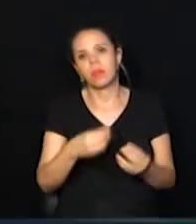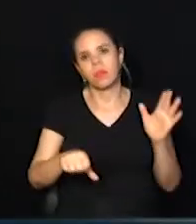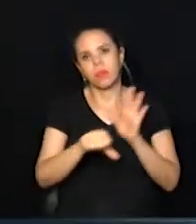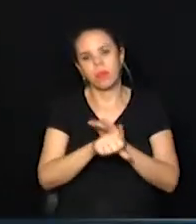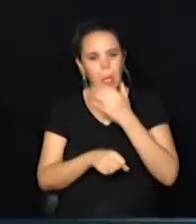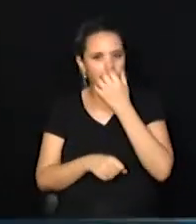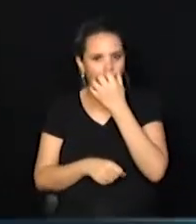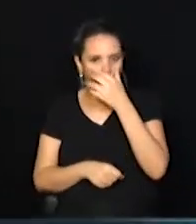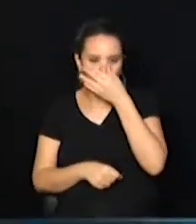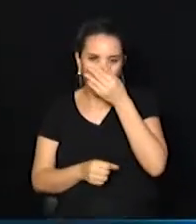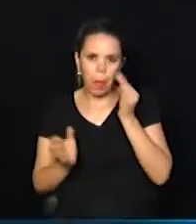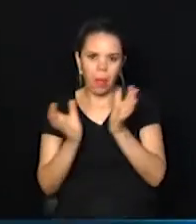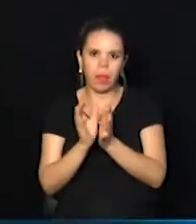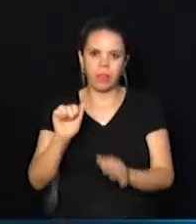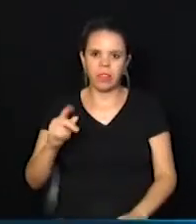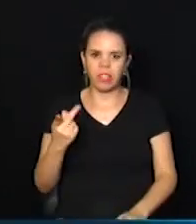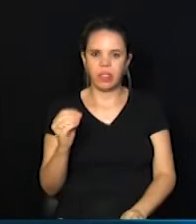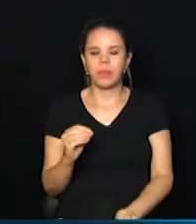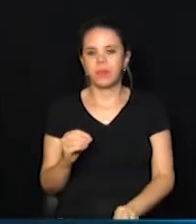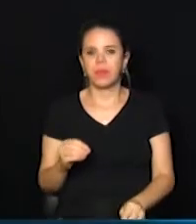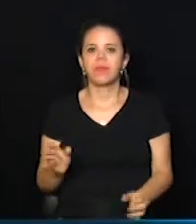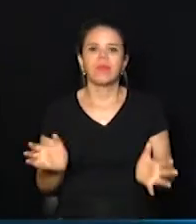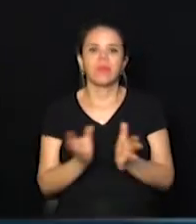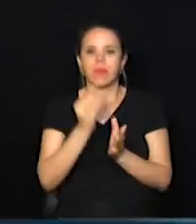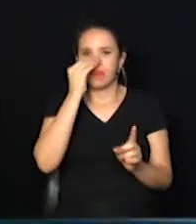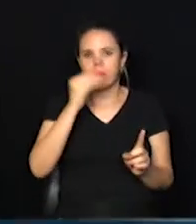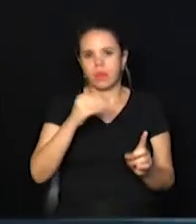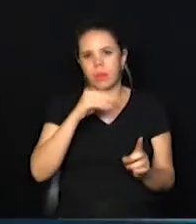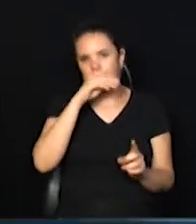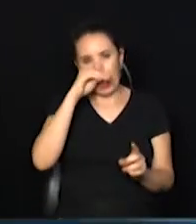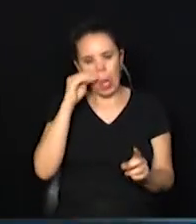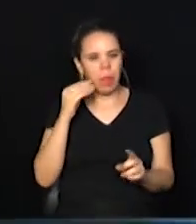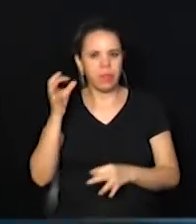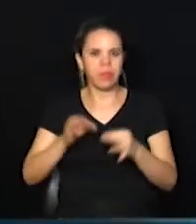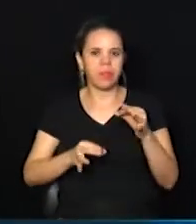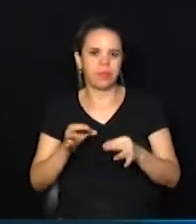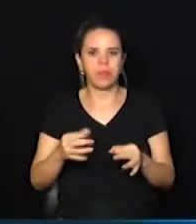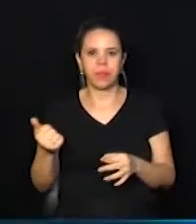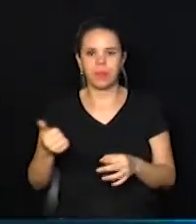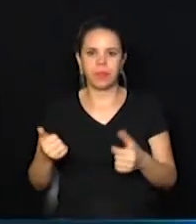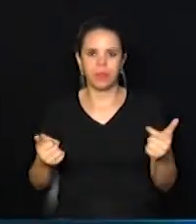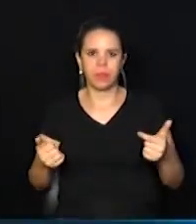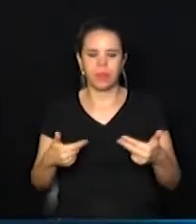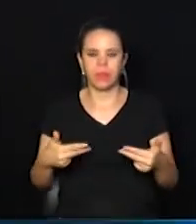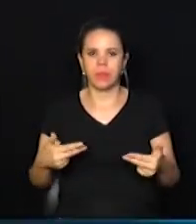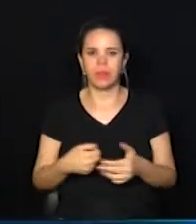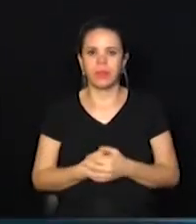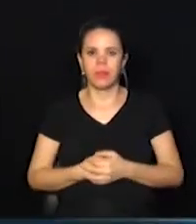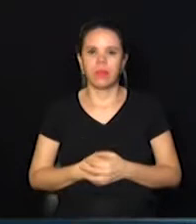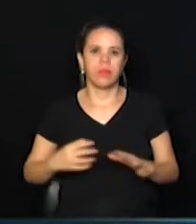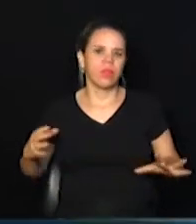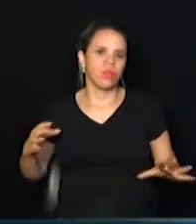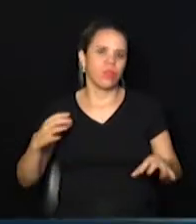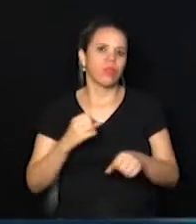quadrilha do Andinho. Essa denúncia foi rejeitada pelo Judiciário em primeira e segunda instância, em segunda instância por